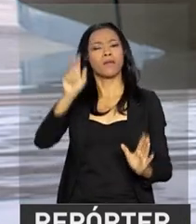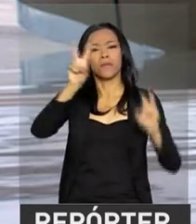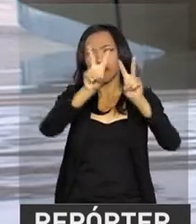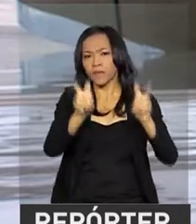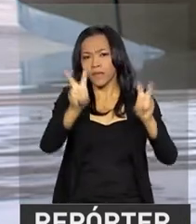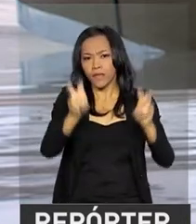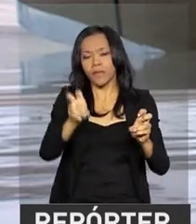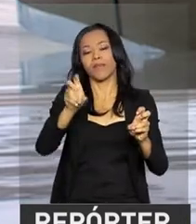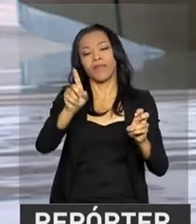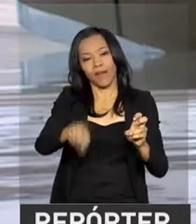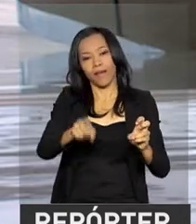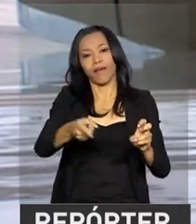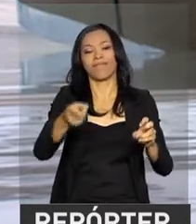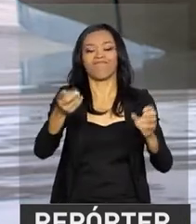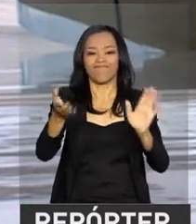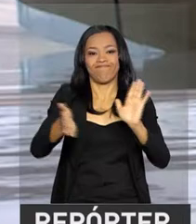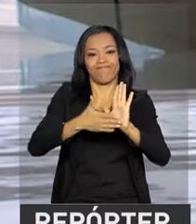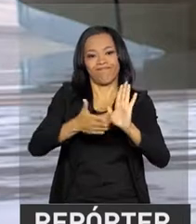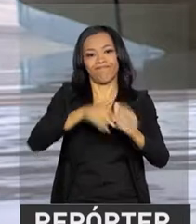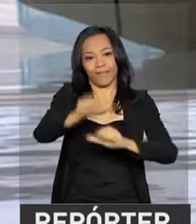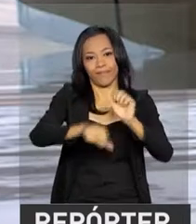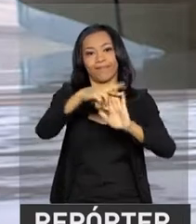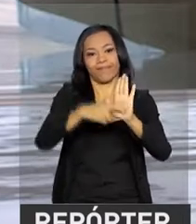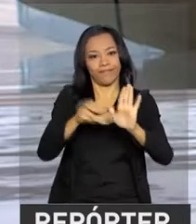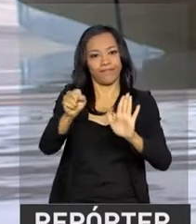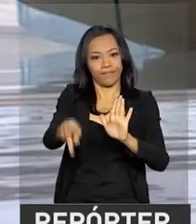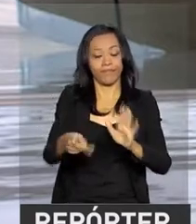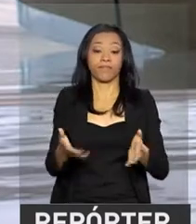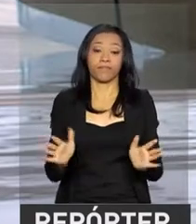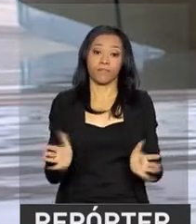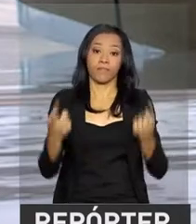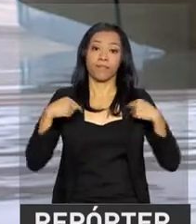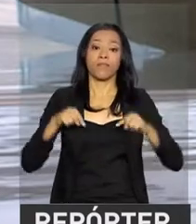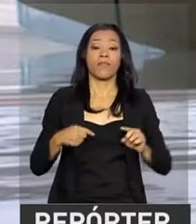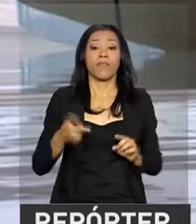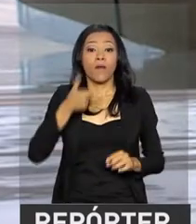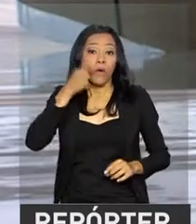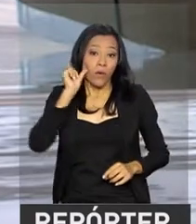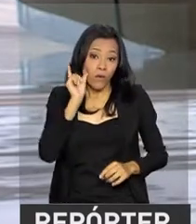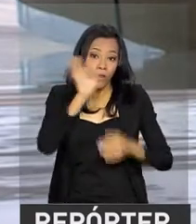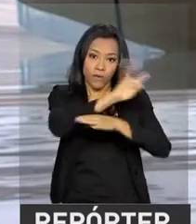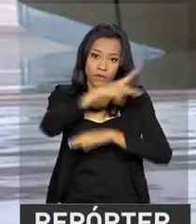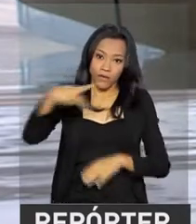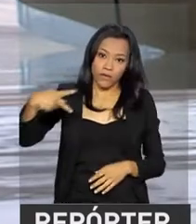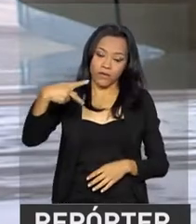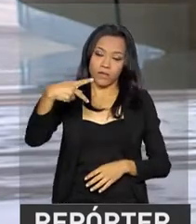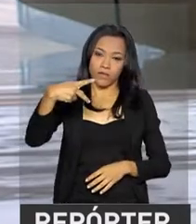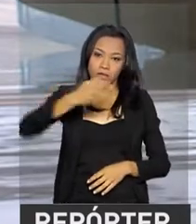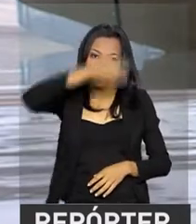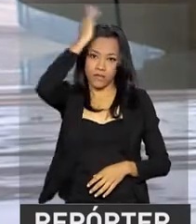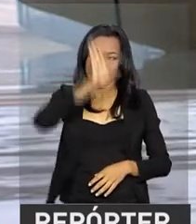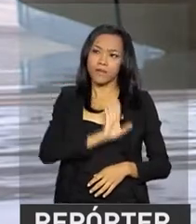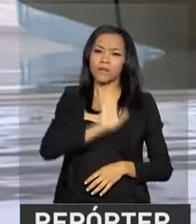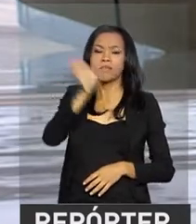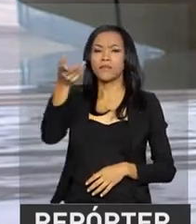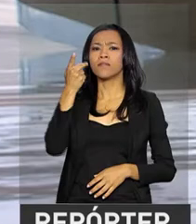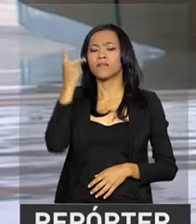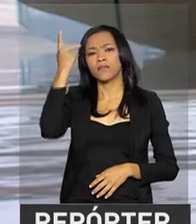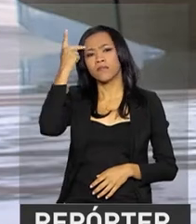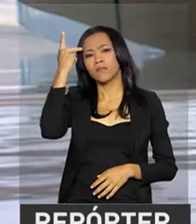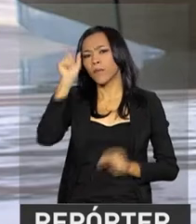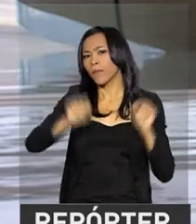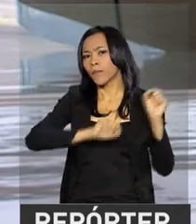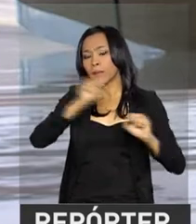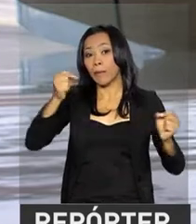será a Previdência. Bom, e ontem, o presidente Michel Temer esteve em São Paulo e participou